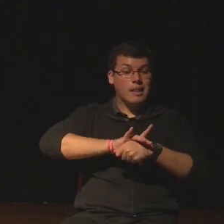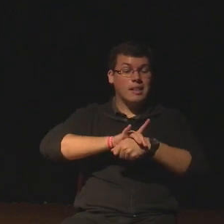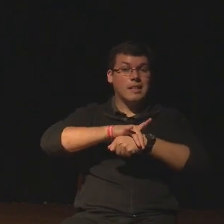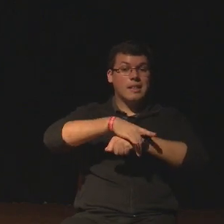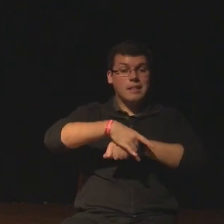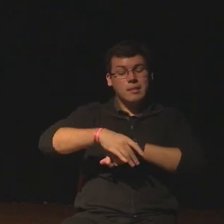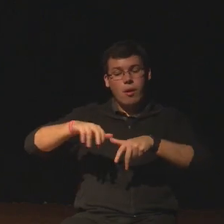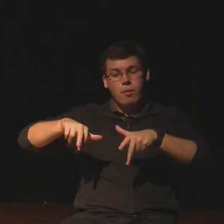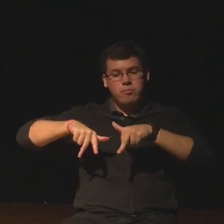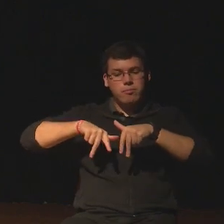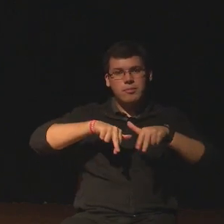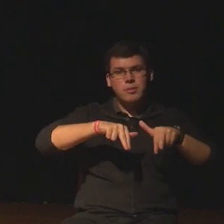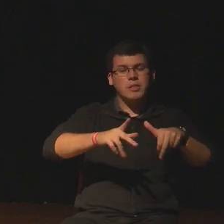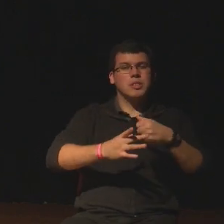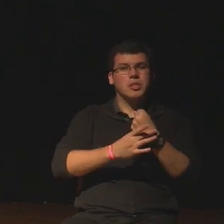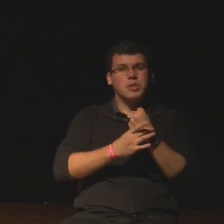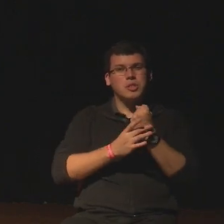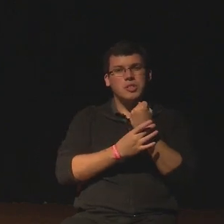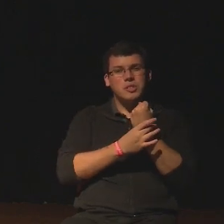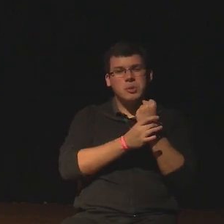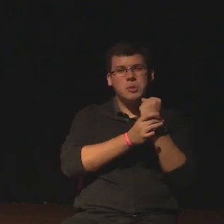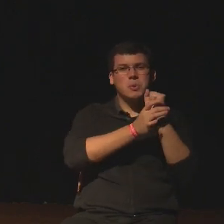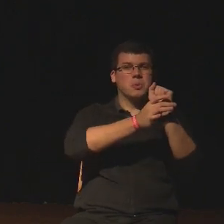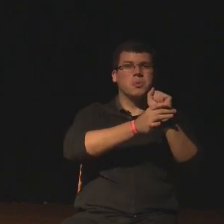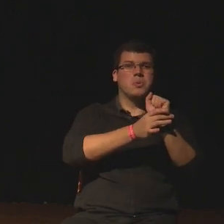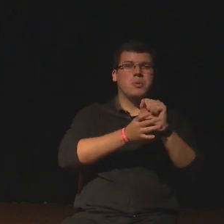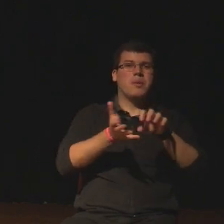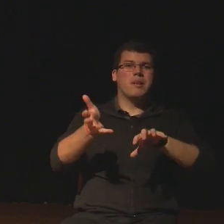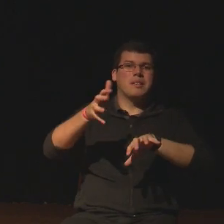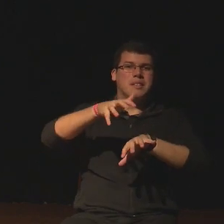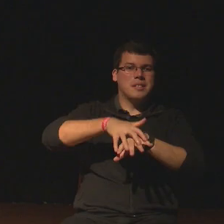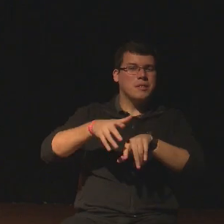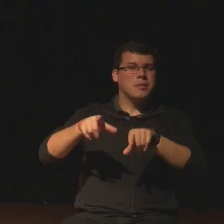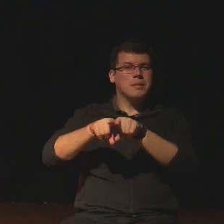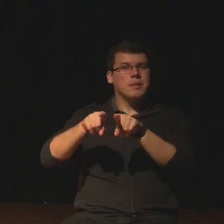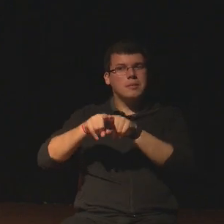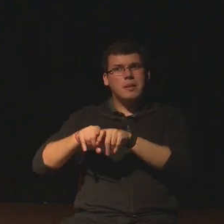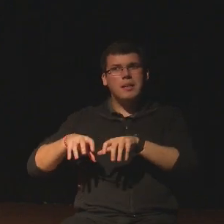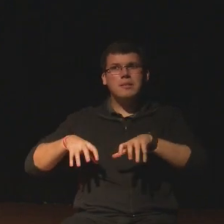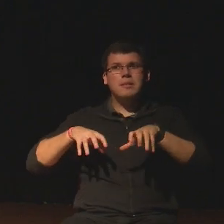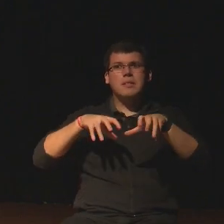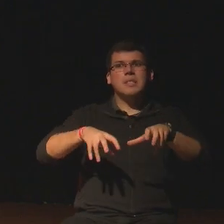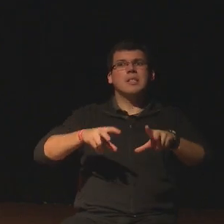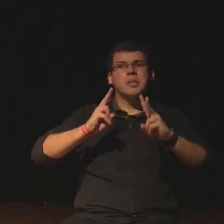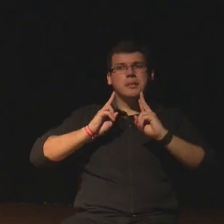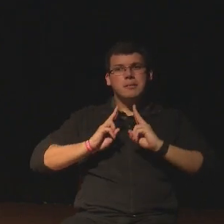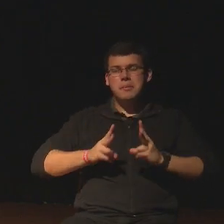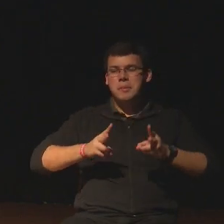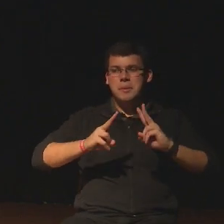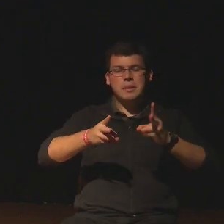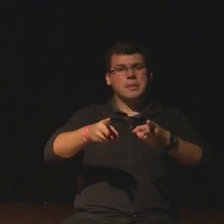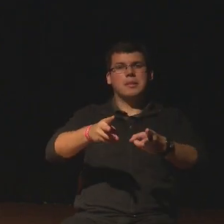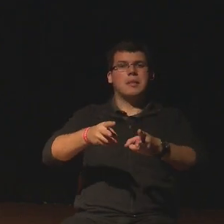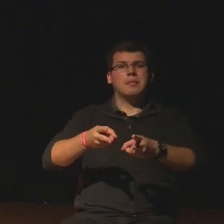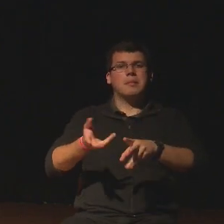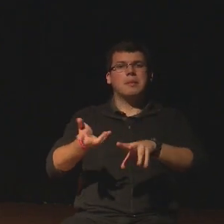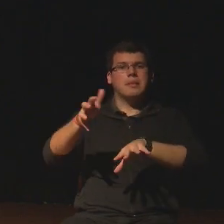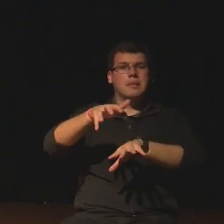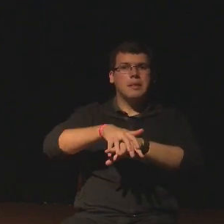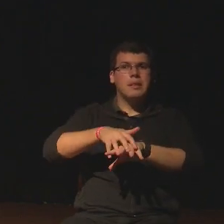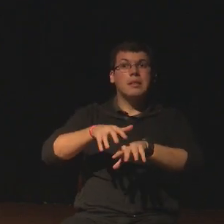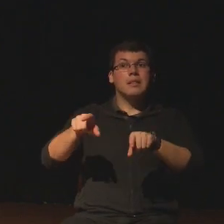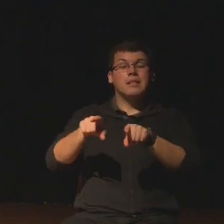acessível, uma questão de mobilidade acessível em todos os momentos, colocar a questão de